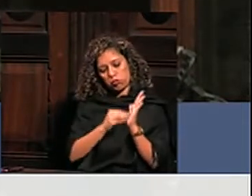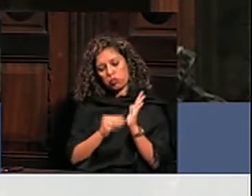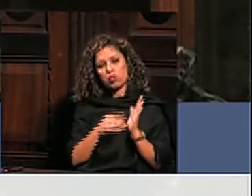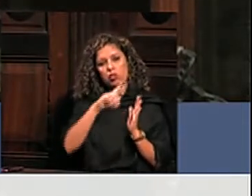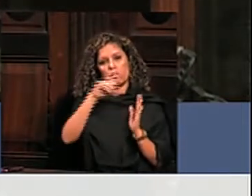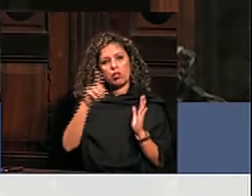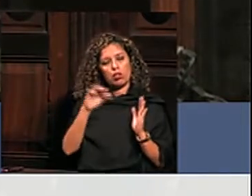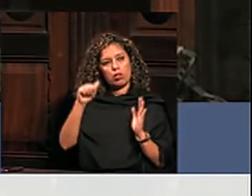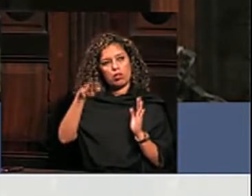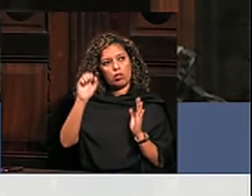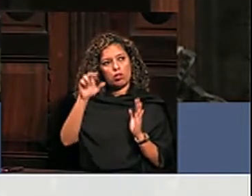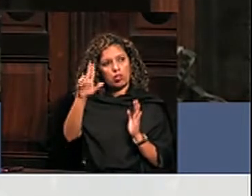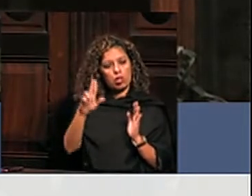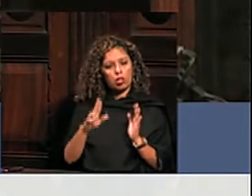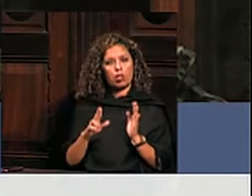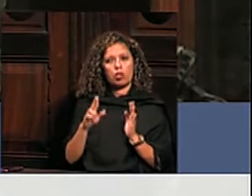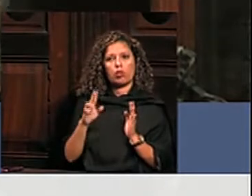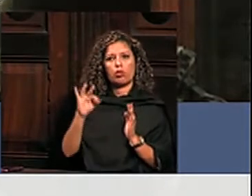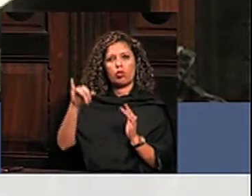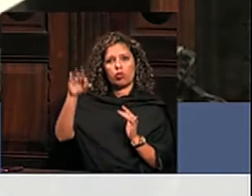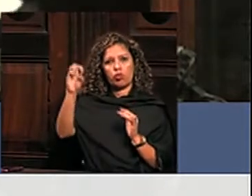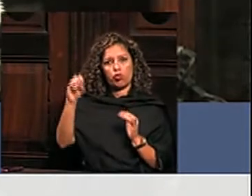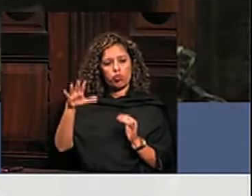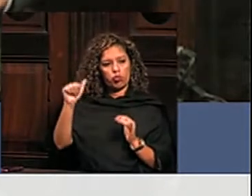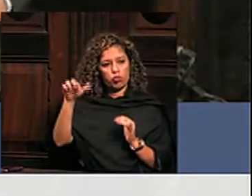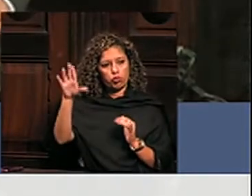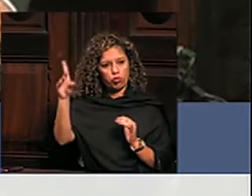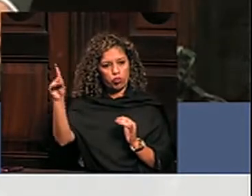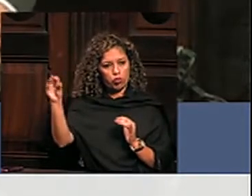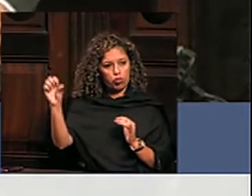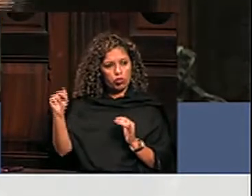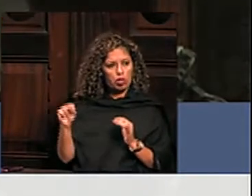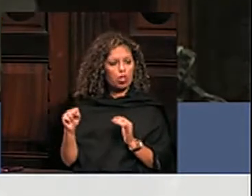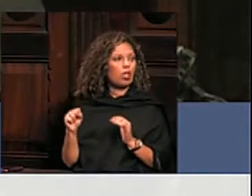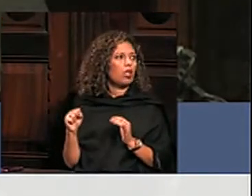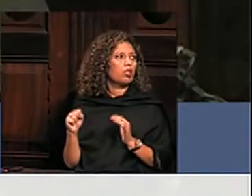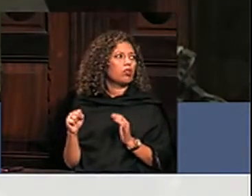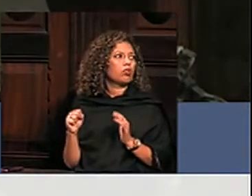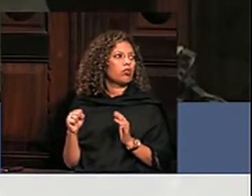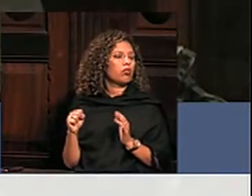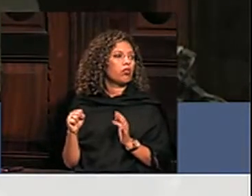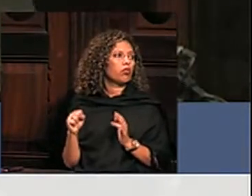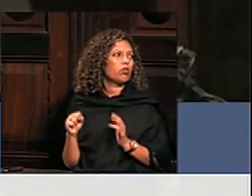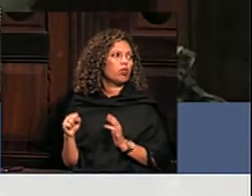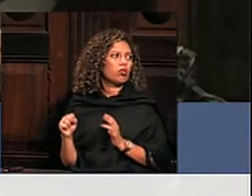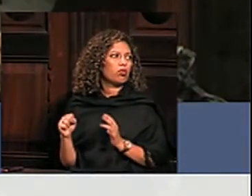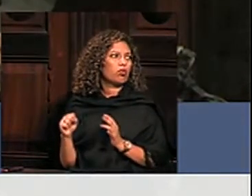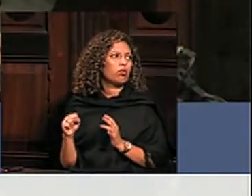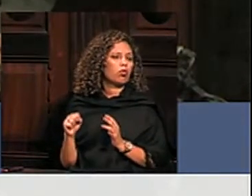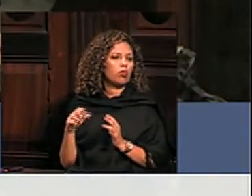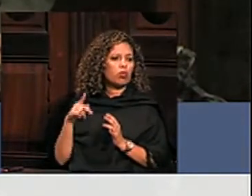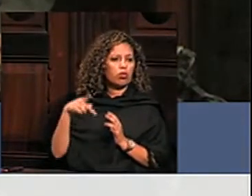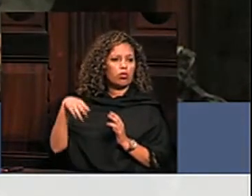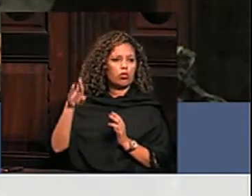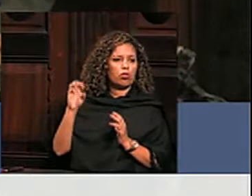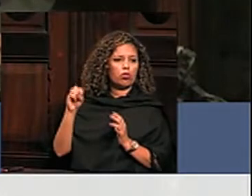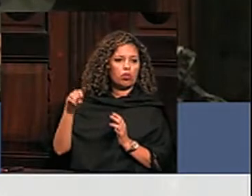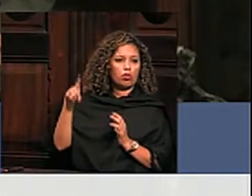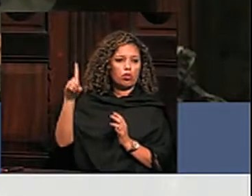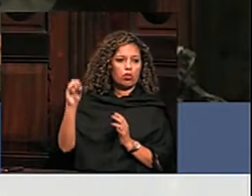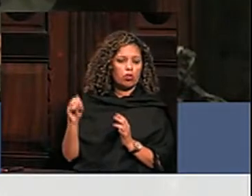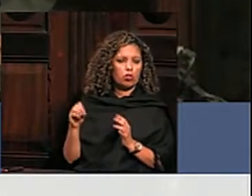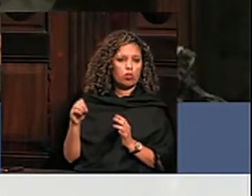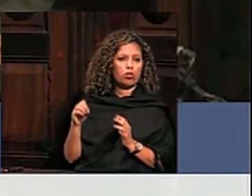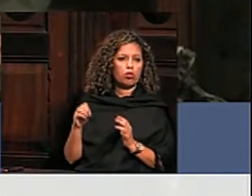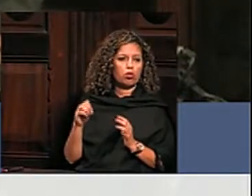Tio... Não. Zaqueu, não. Tio Carlos. Não. Pedro Zaqueu. Fernandes.